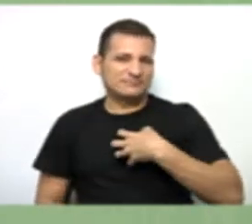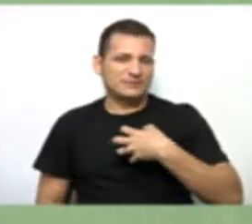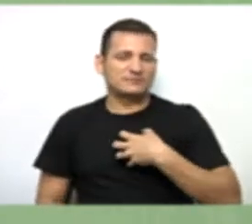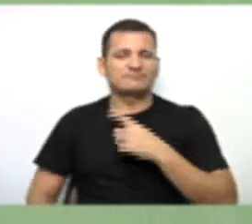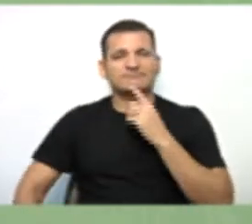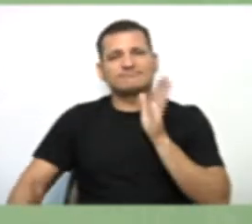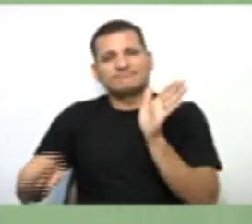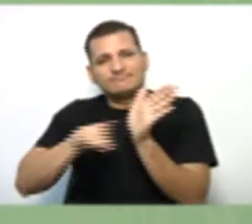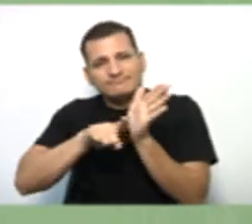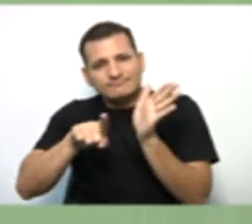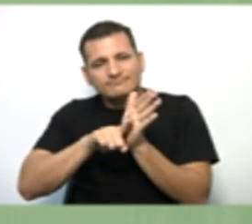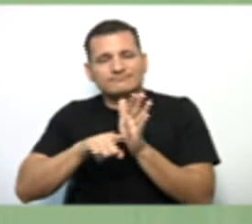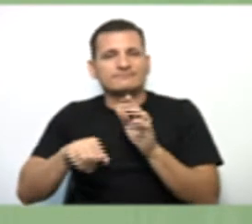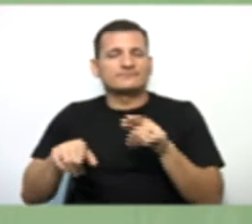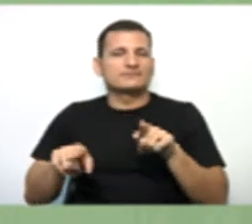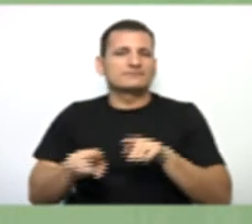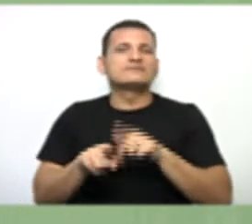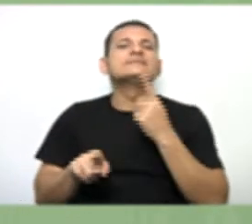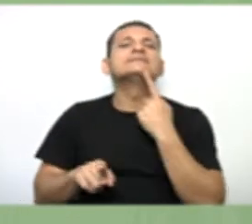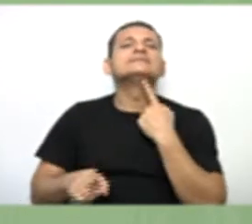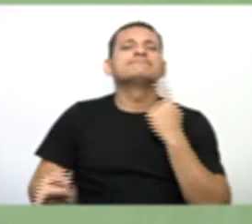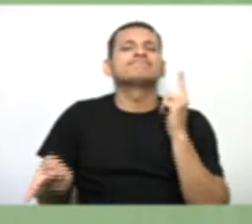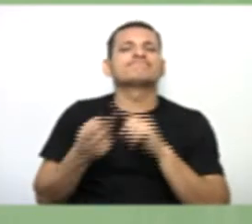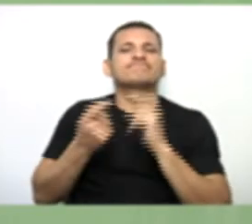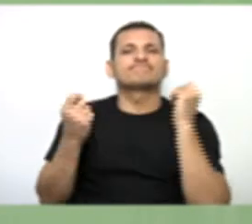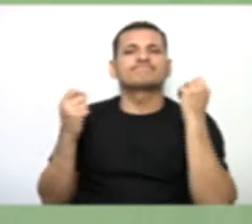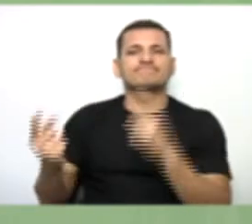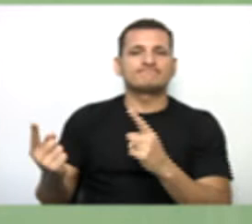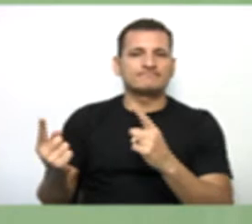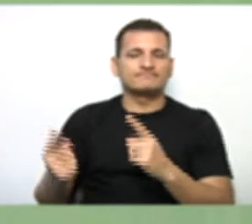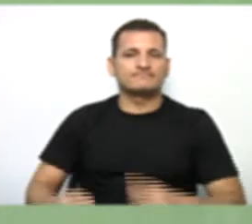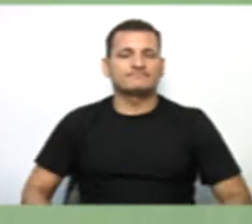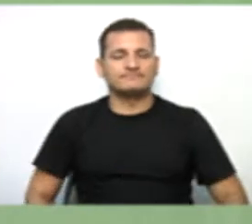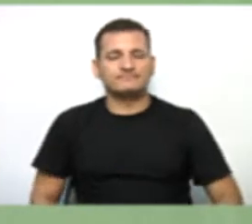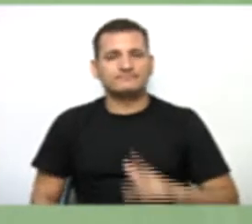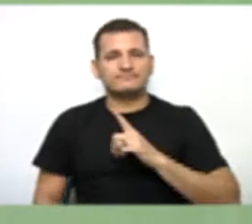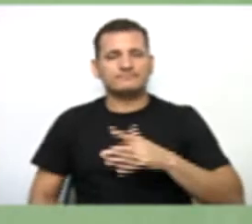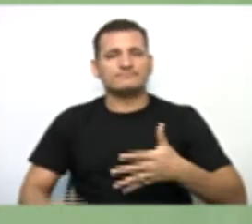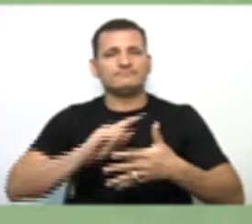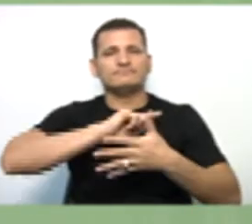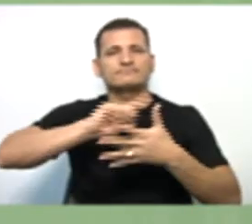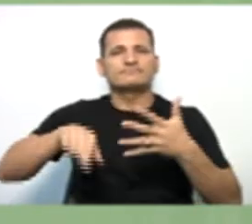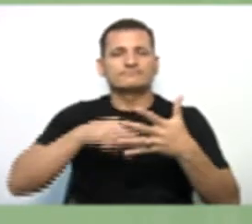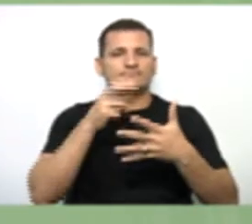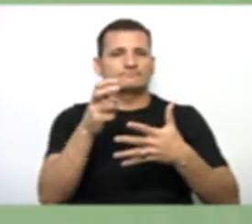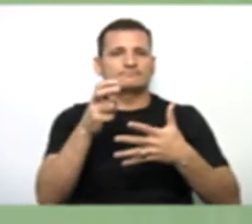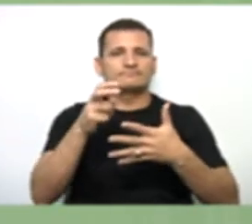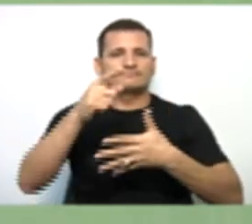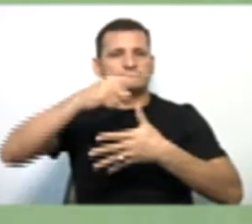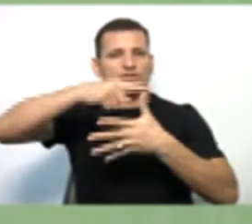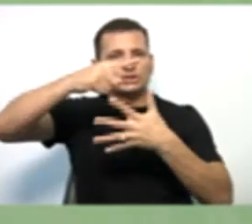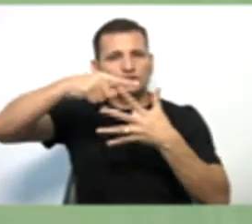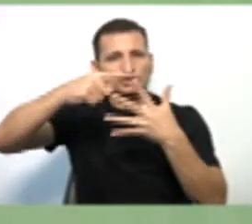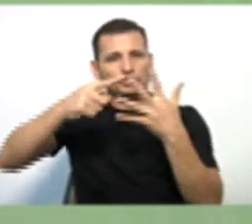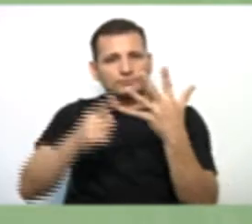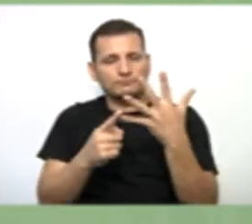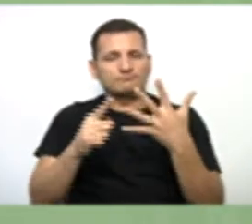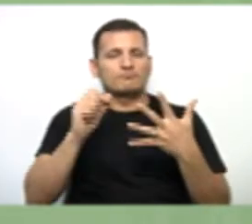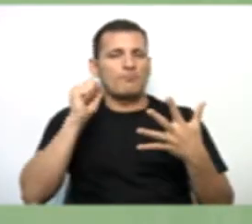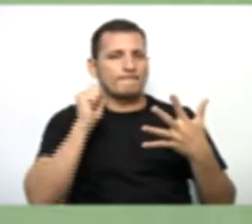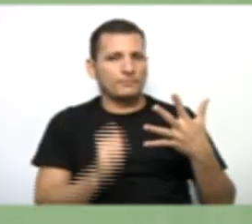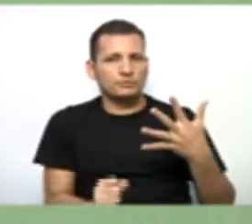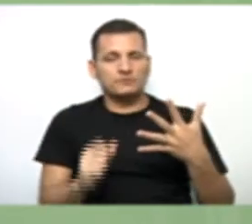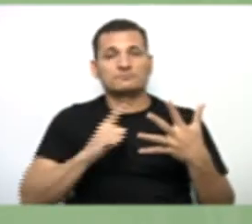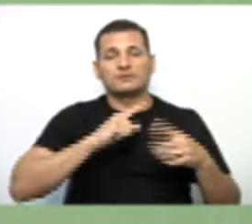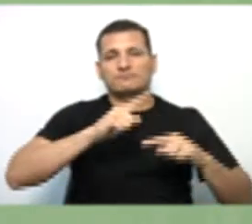sentimentos negativos e desejo de vingança. Nós temos 5 tipos de poderes que foram disponibilizados, tanto no